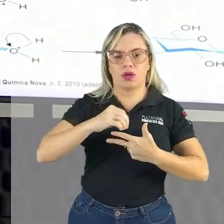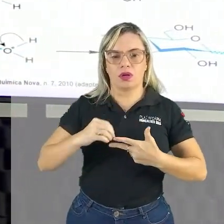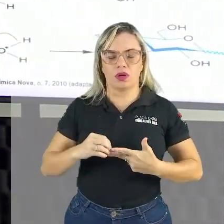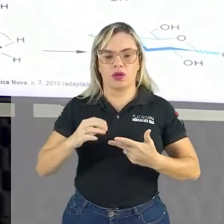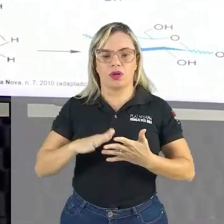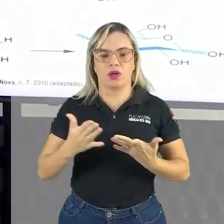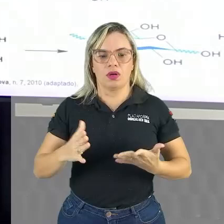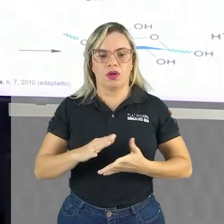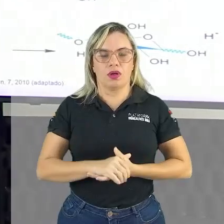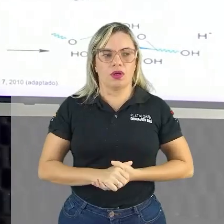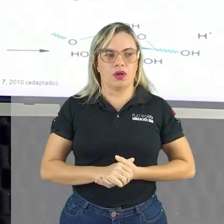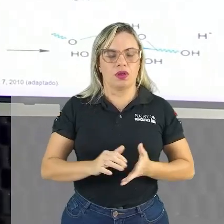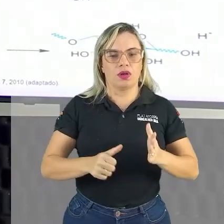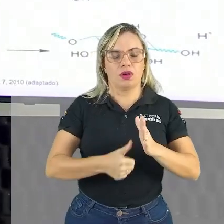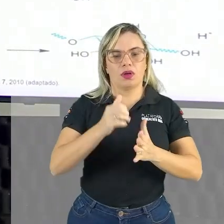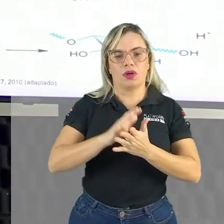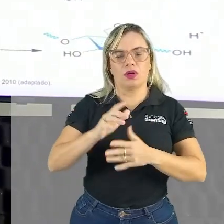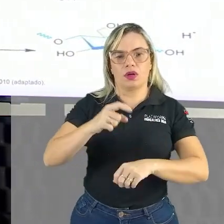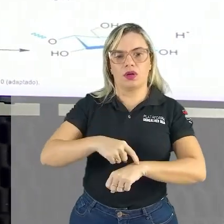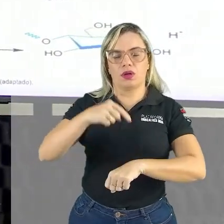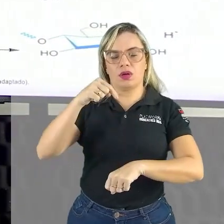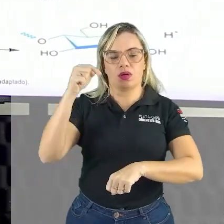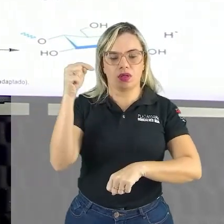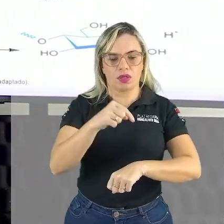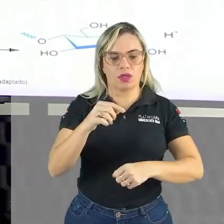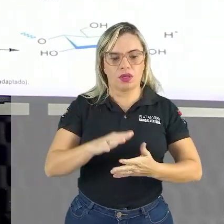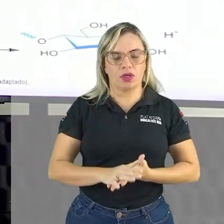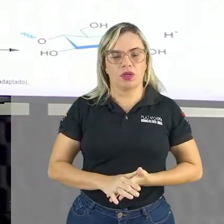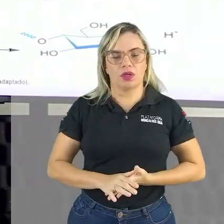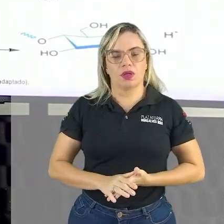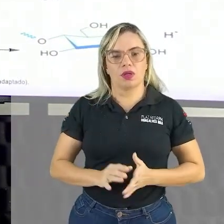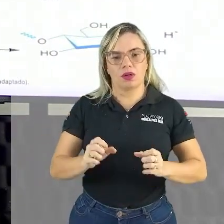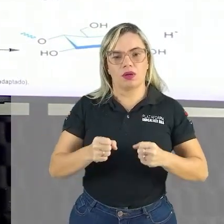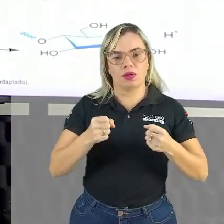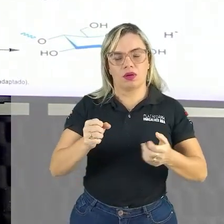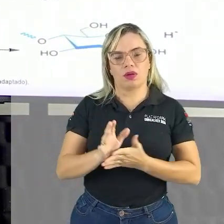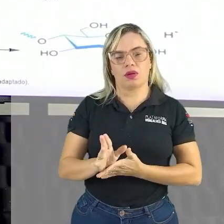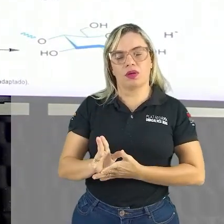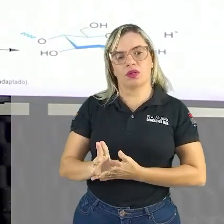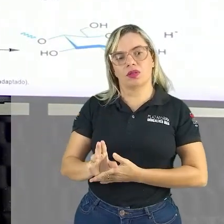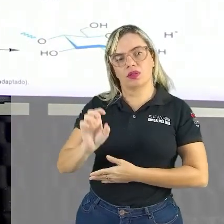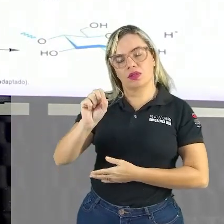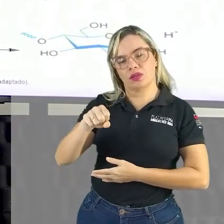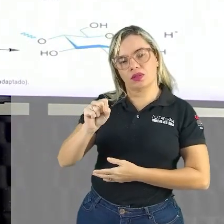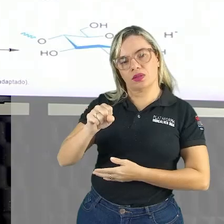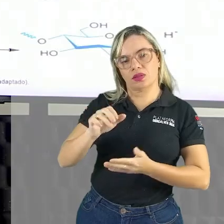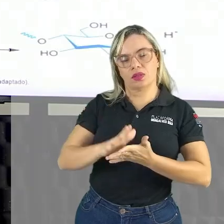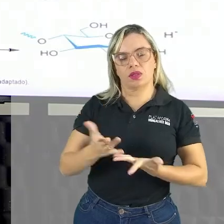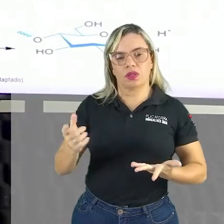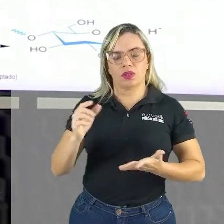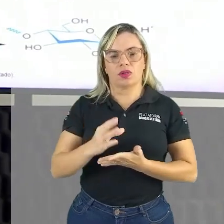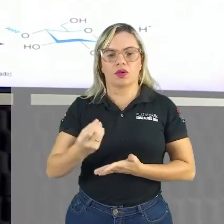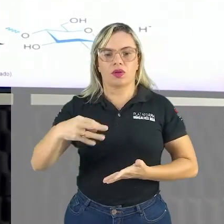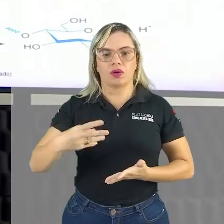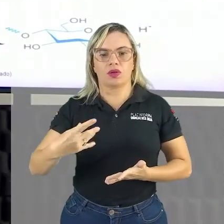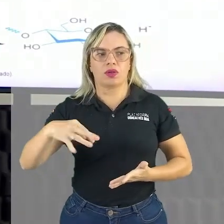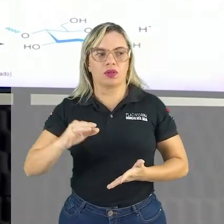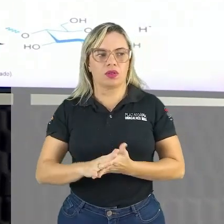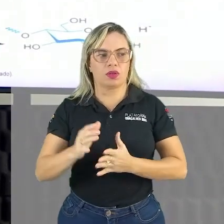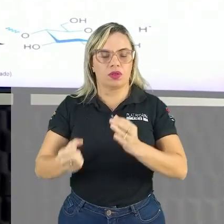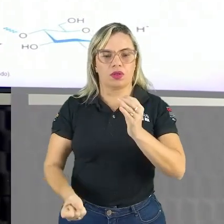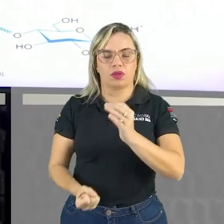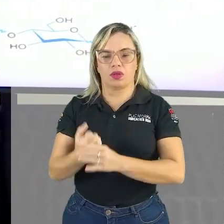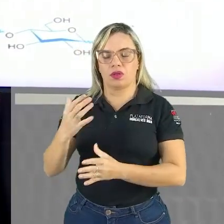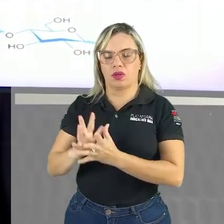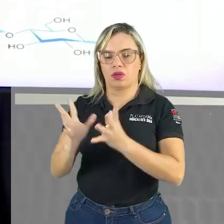O catalisador, no primeiro momento, ele é consumido. E surge, tu acaba formando essa substância